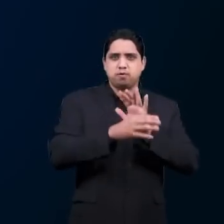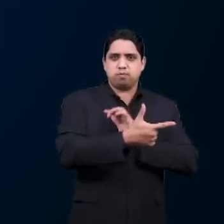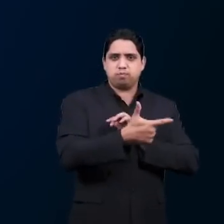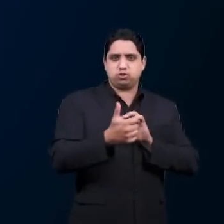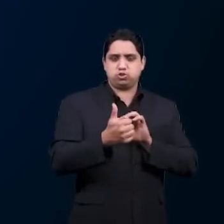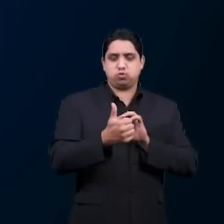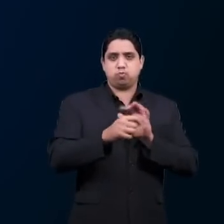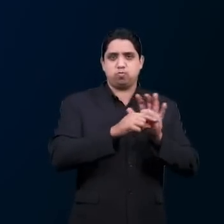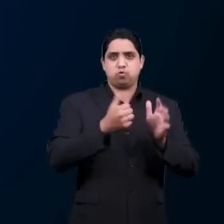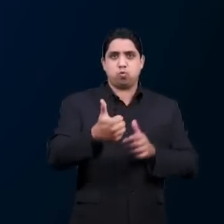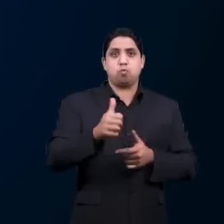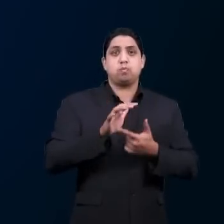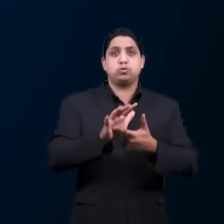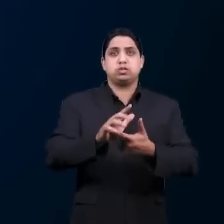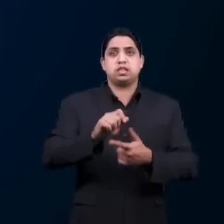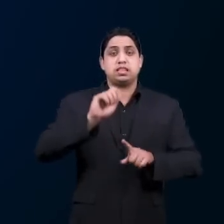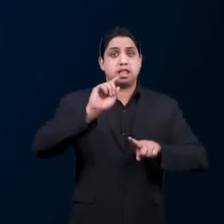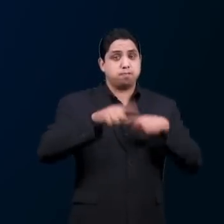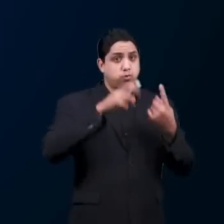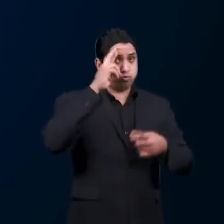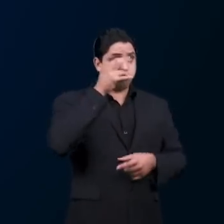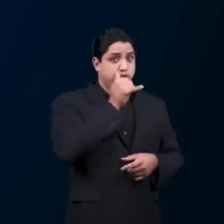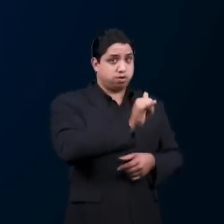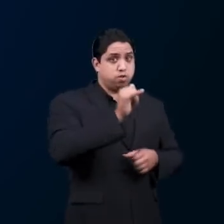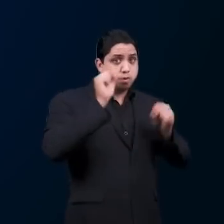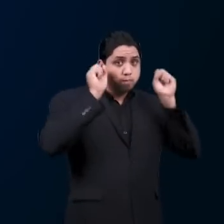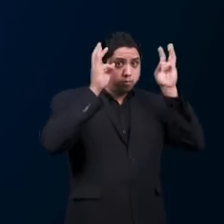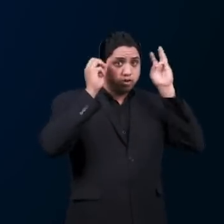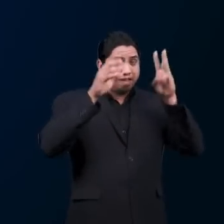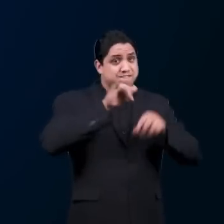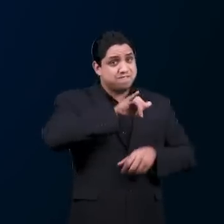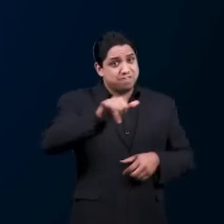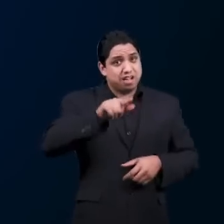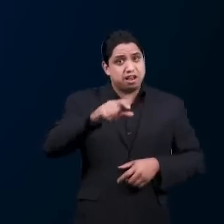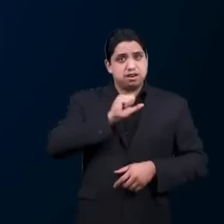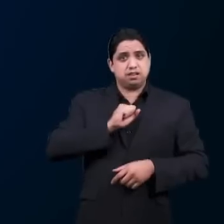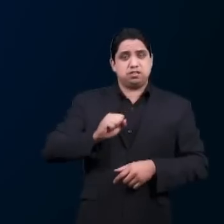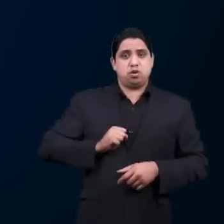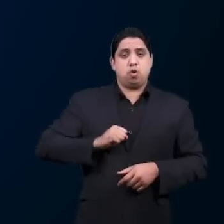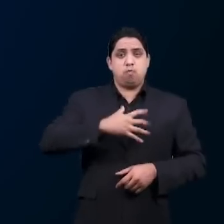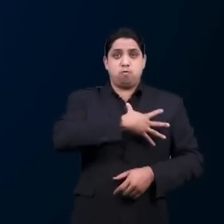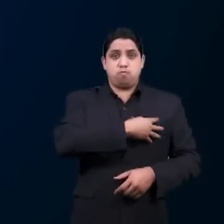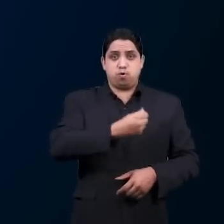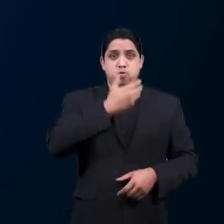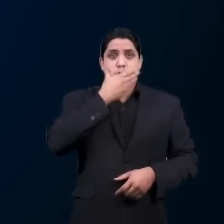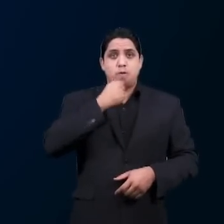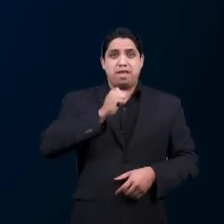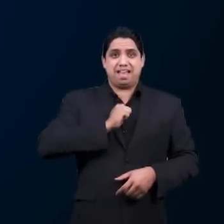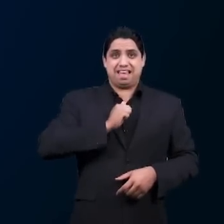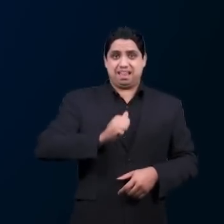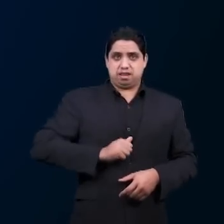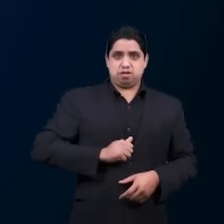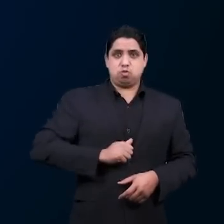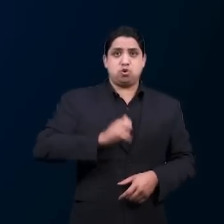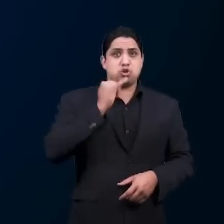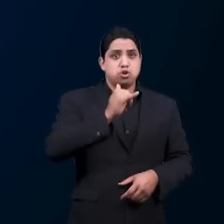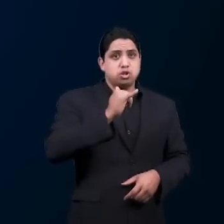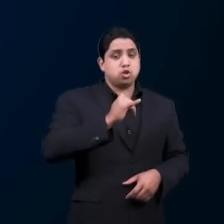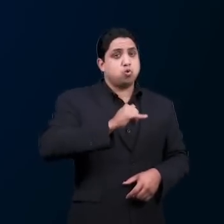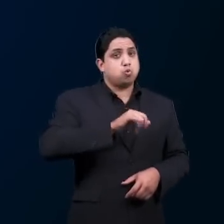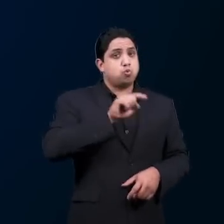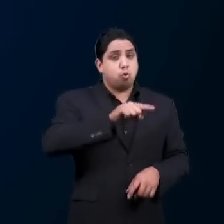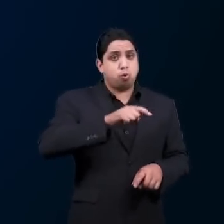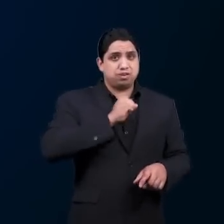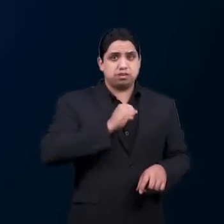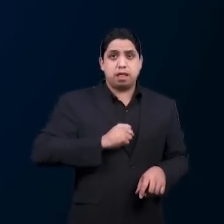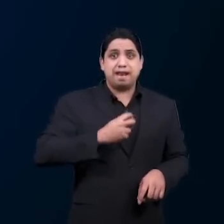chapitre 21, verset 1. L'Éternel dit à Moïse, « Parle au sacrificateur, fils d'Aaron, et tu leur diras,